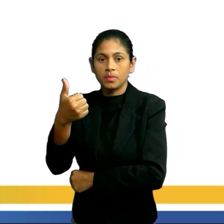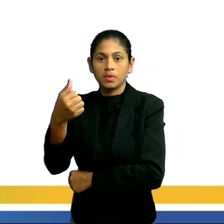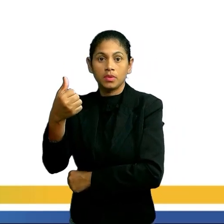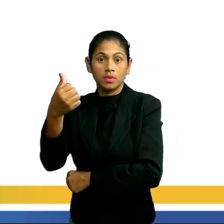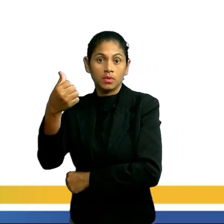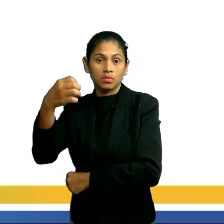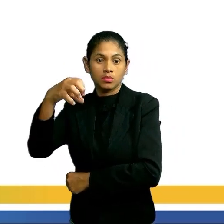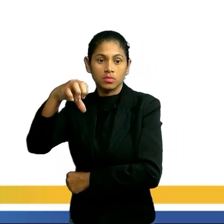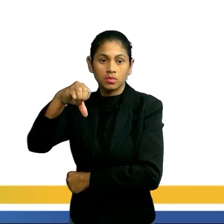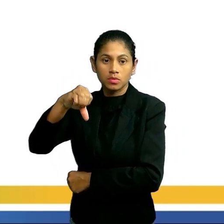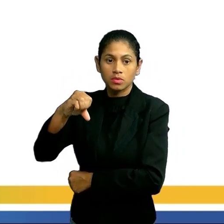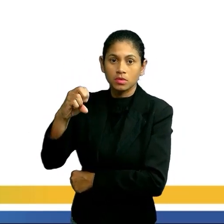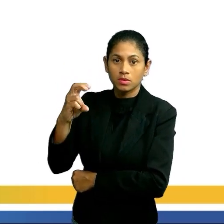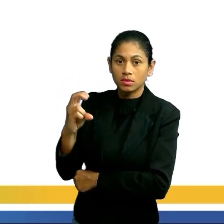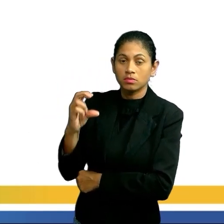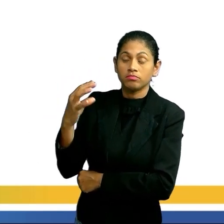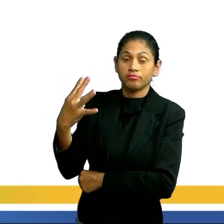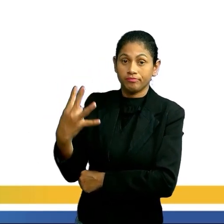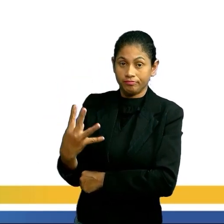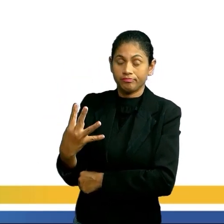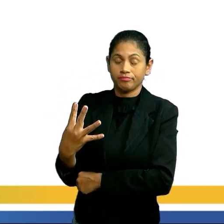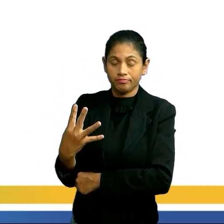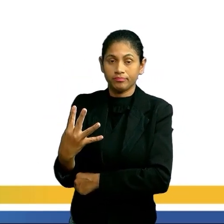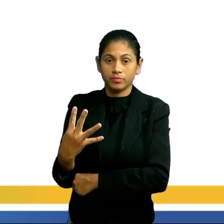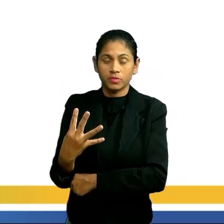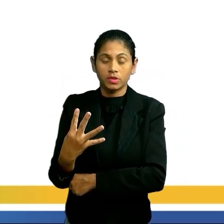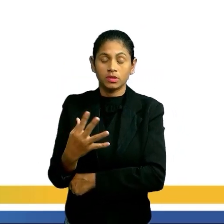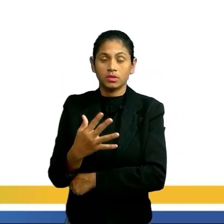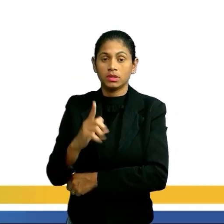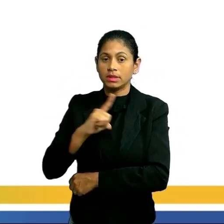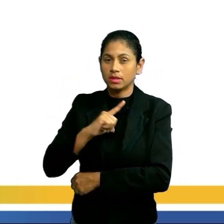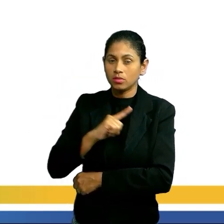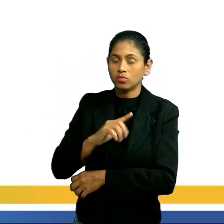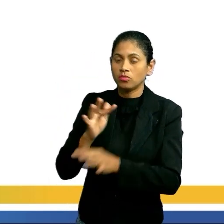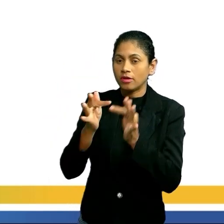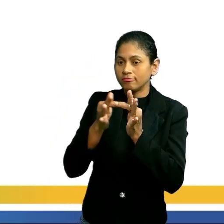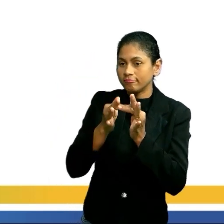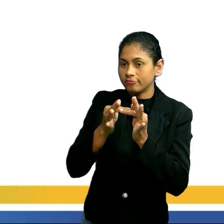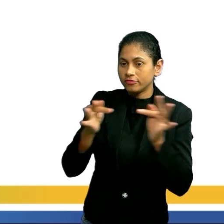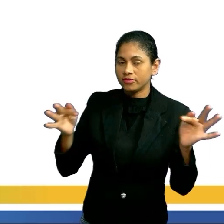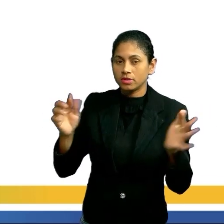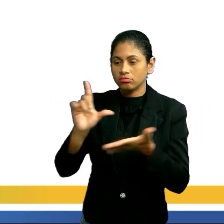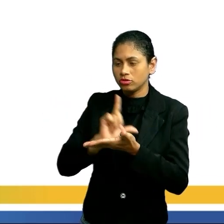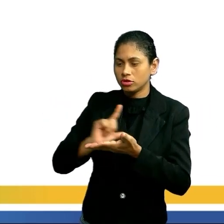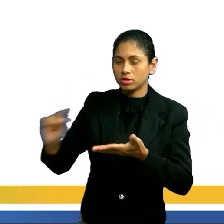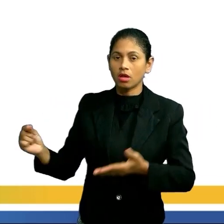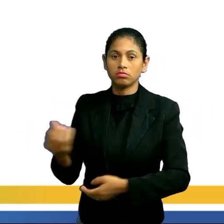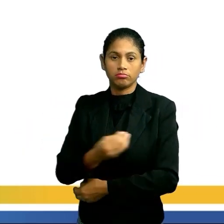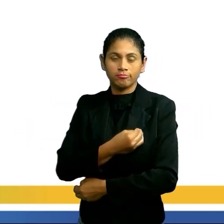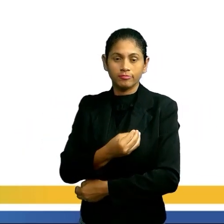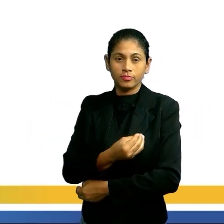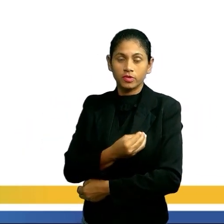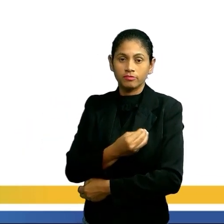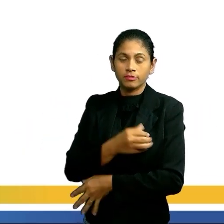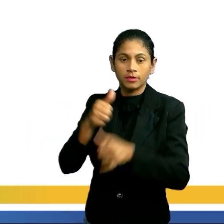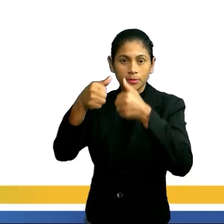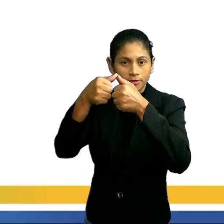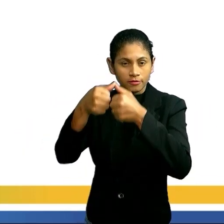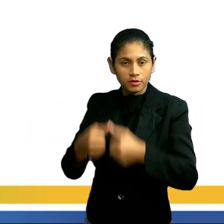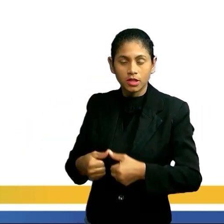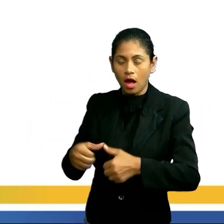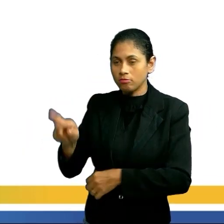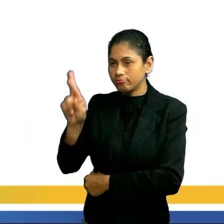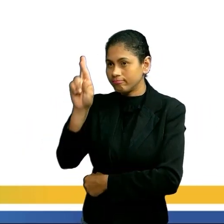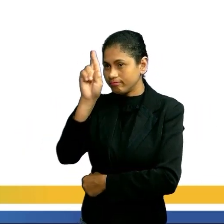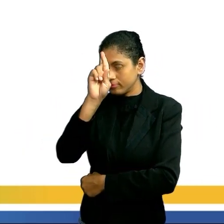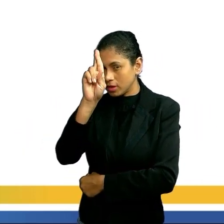vida para entrar para a história, e de fato ele entrou para a história. Né? Então ele se mata e após a morte quem assume é o